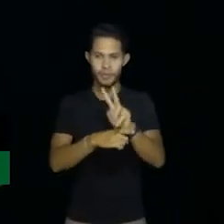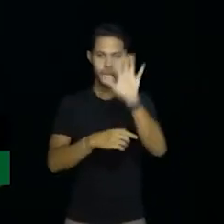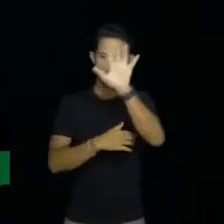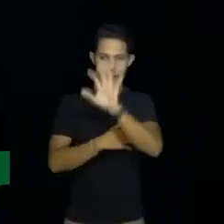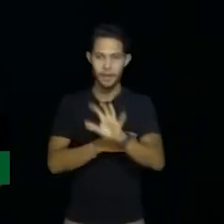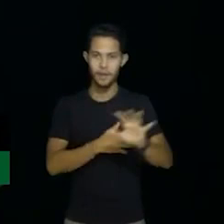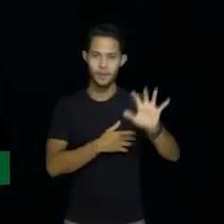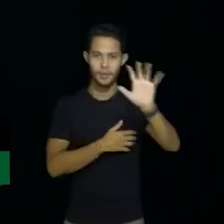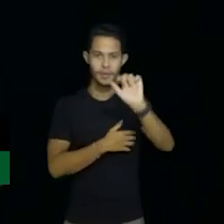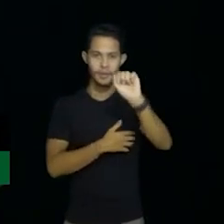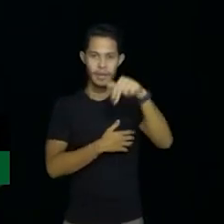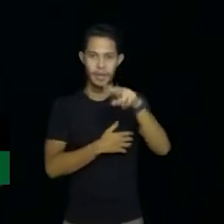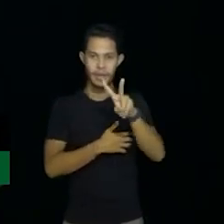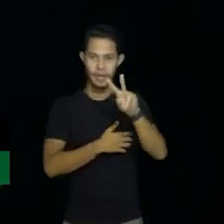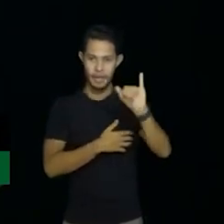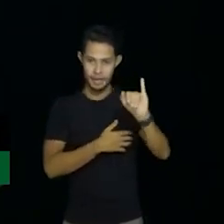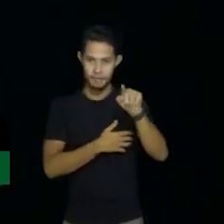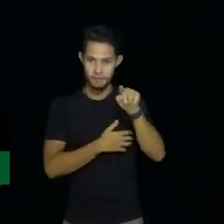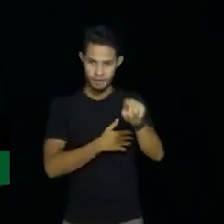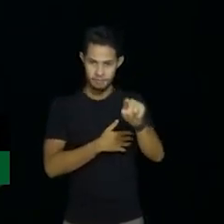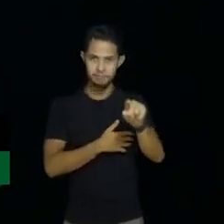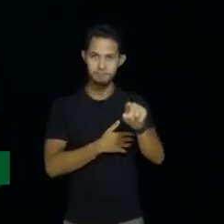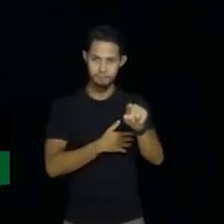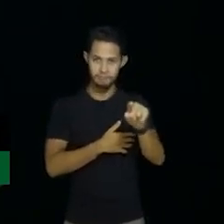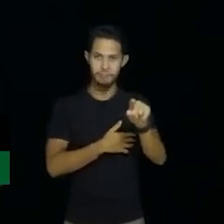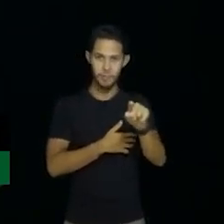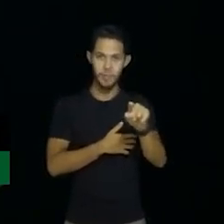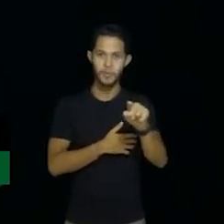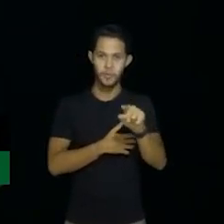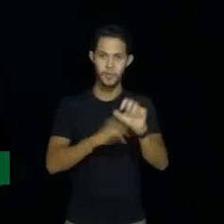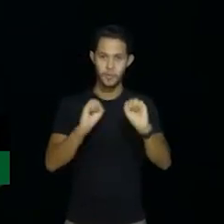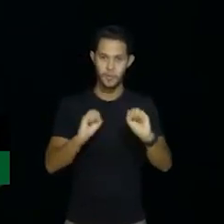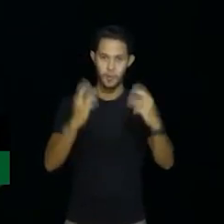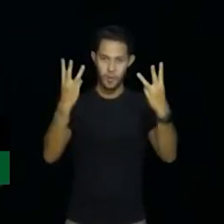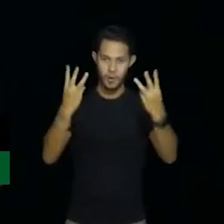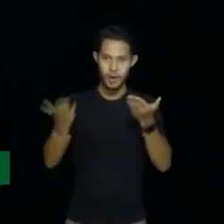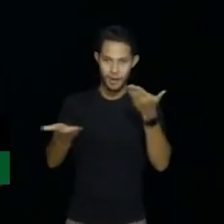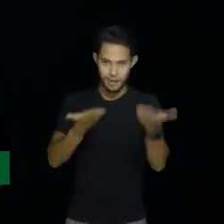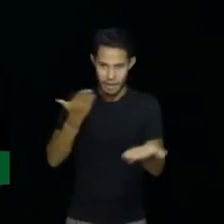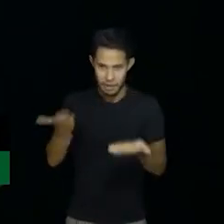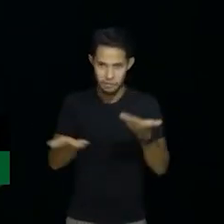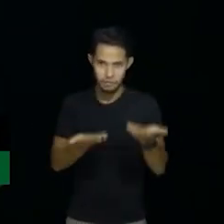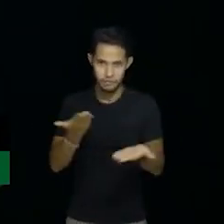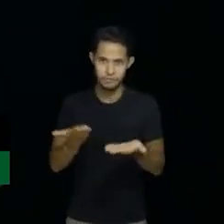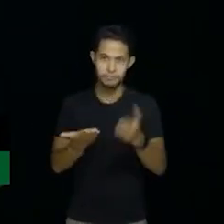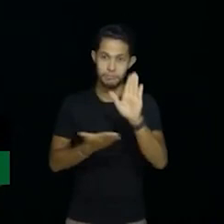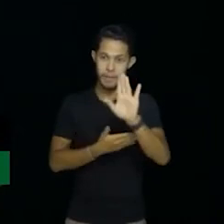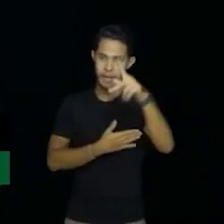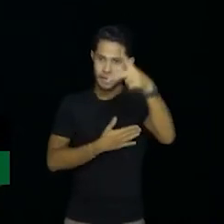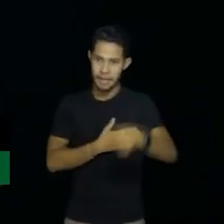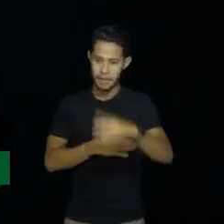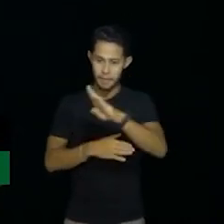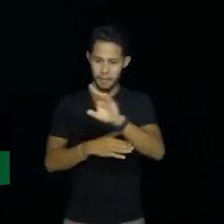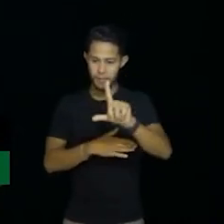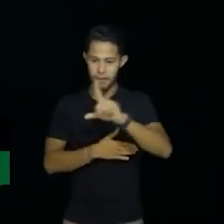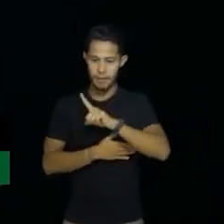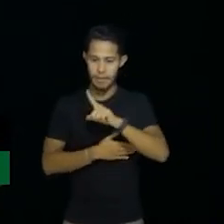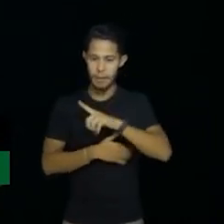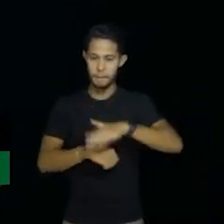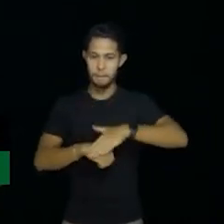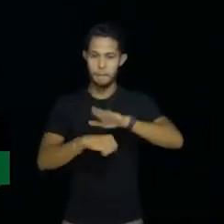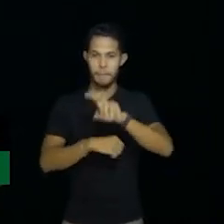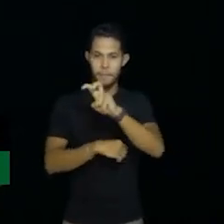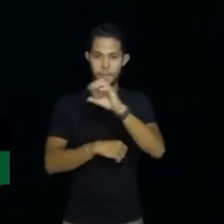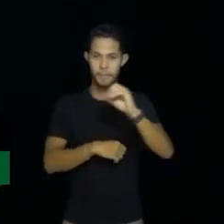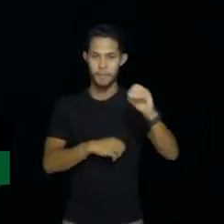que a Bluesoft atende e cuida. Só em Blumenau são 2.350 empresas. E o nosso objetivo é fazer com que as nossas empresas de